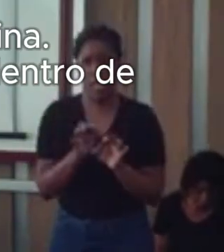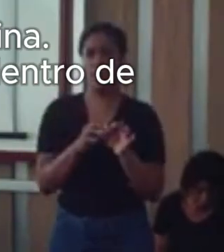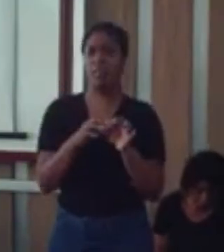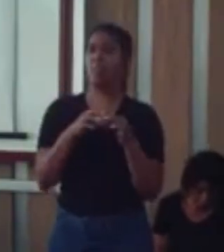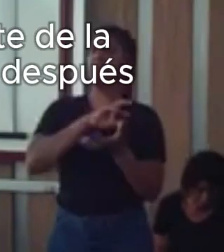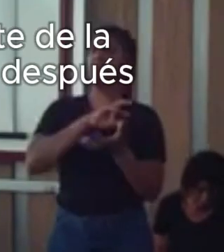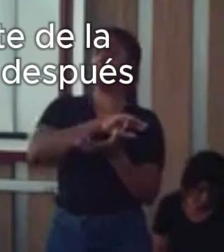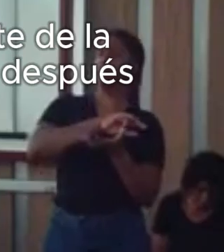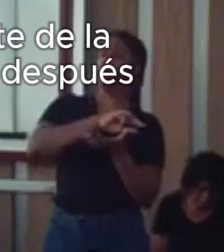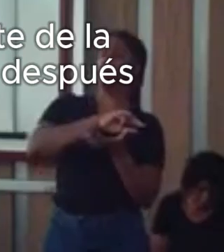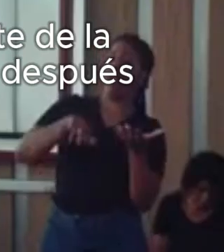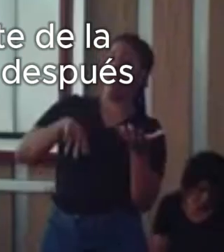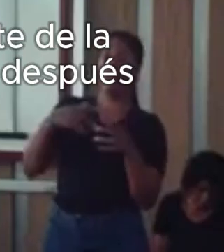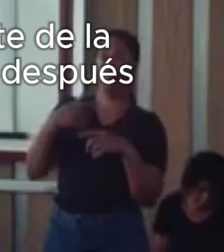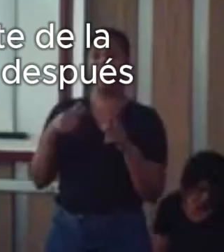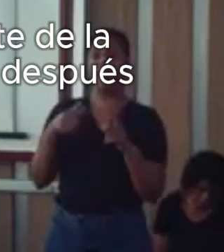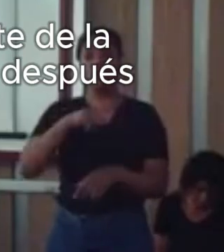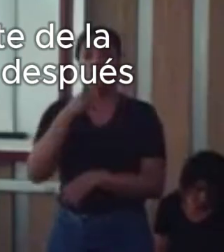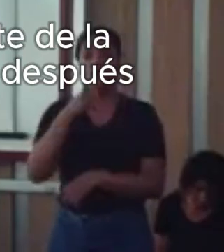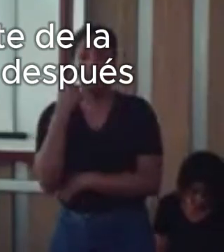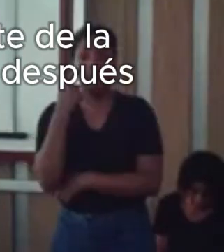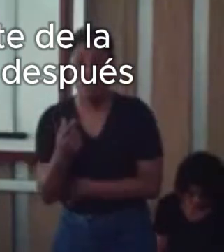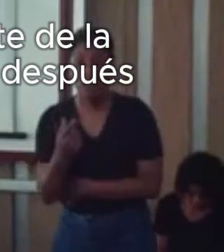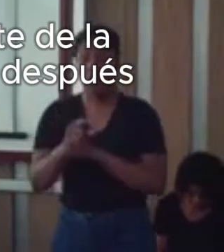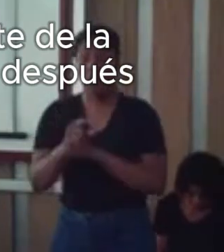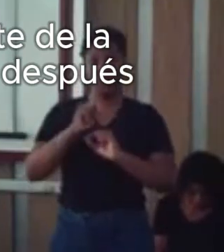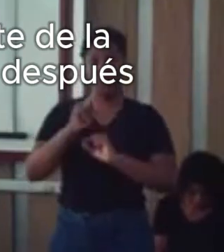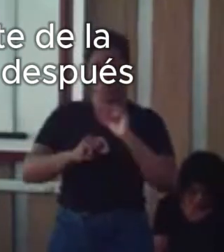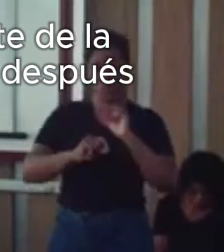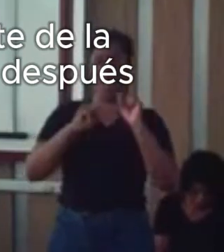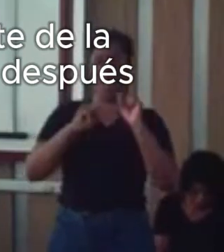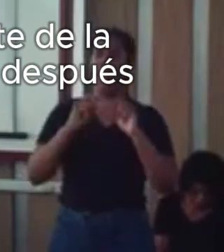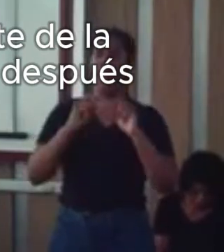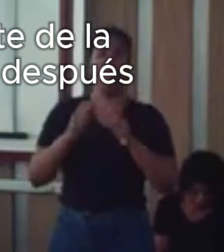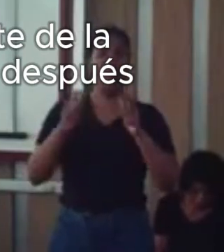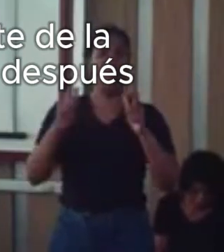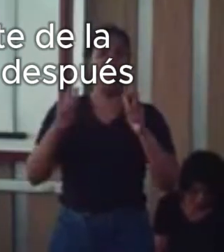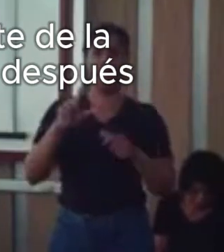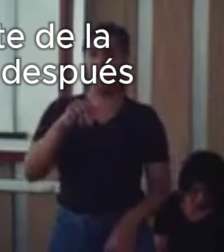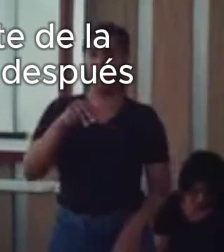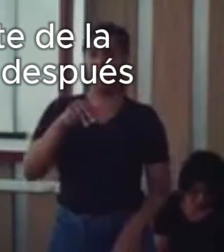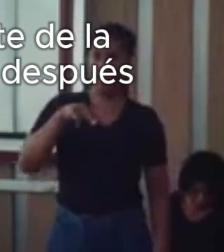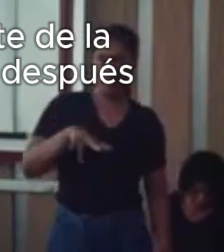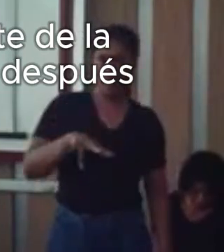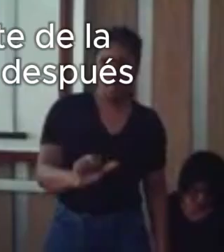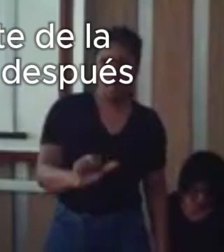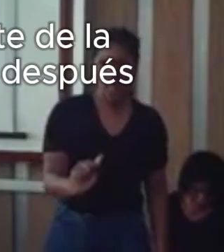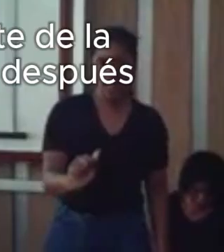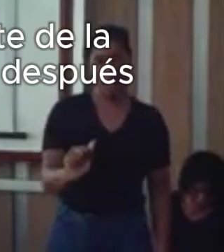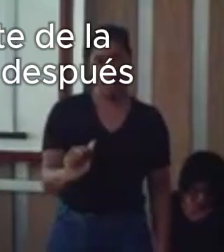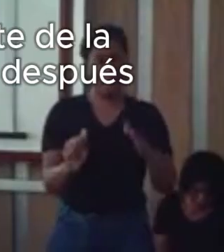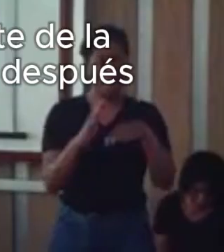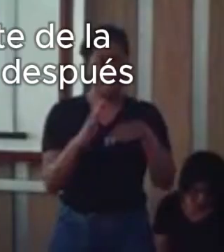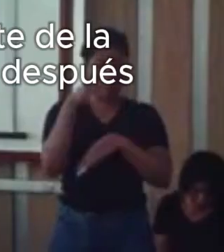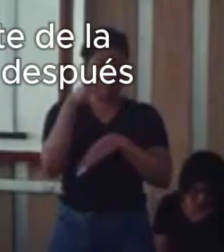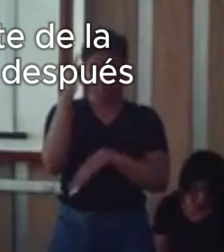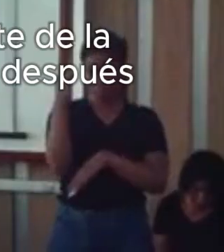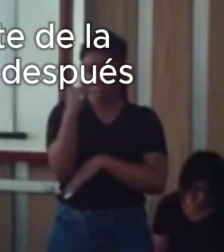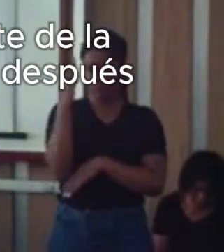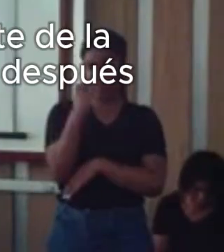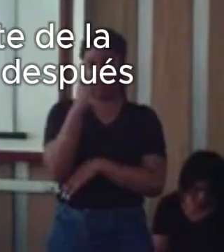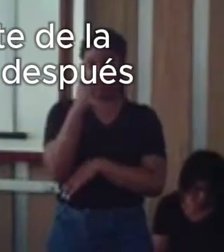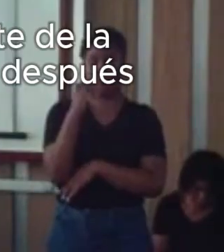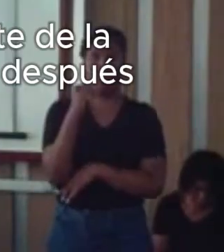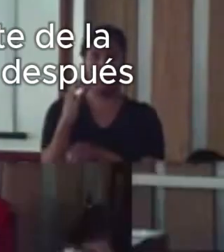aqui que é interessante é que a maior parte da laminina, a mais importante para a sinalização, ela